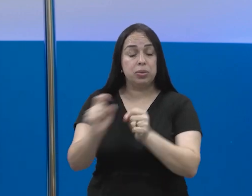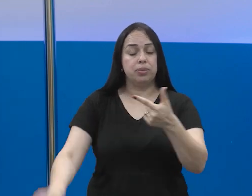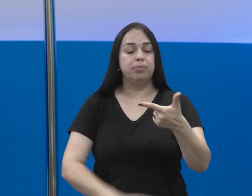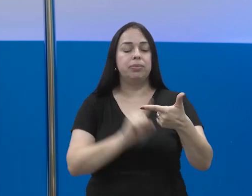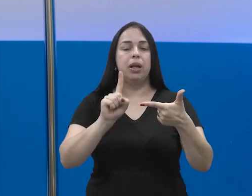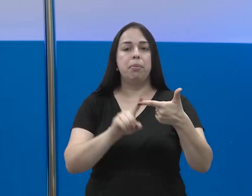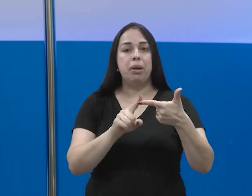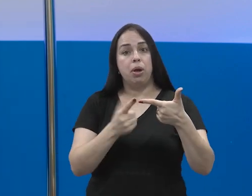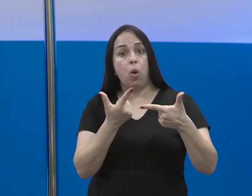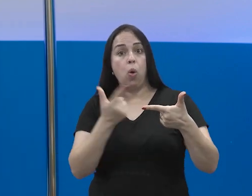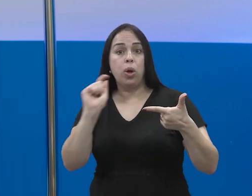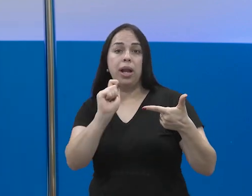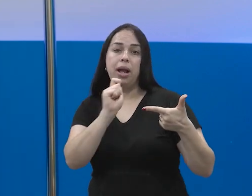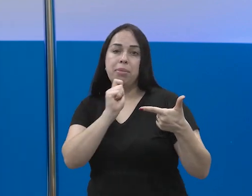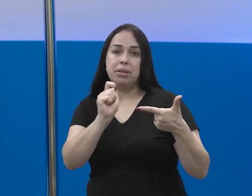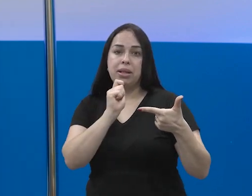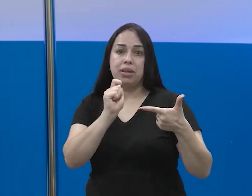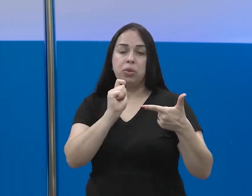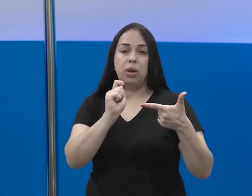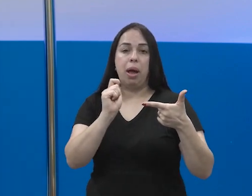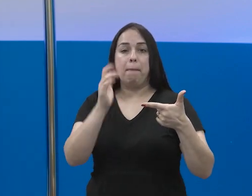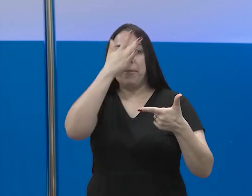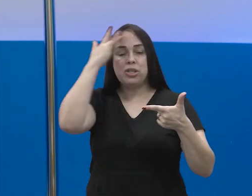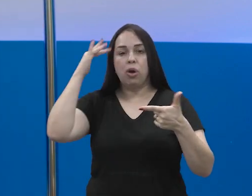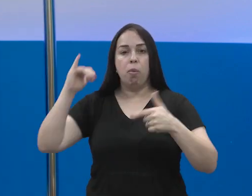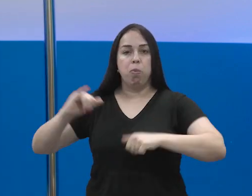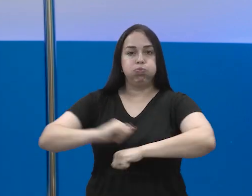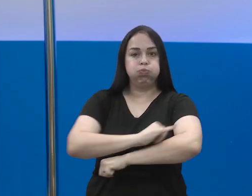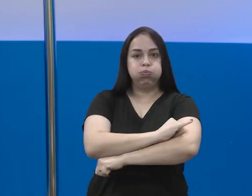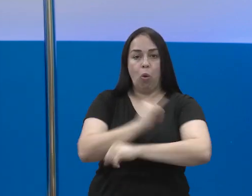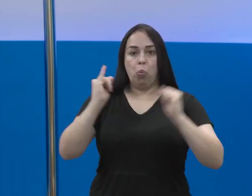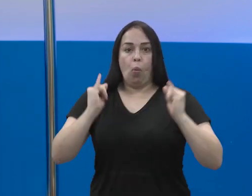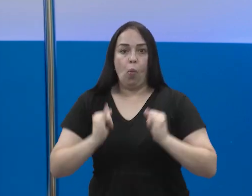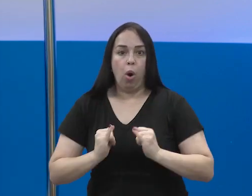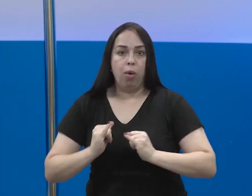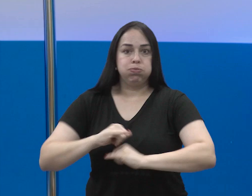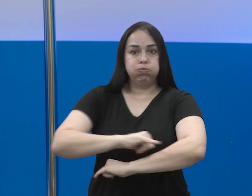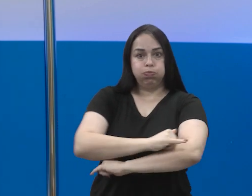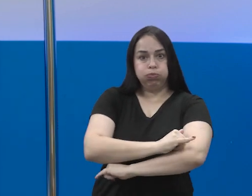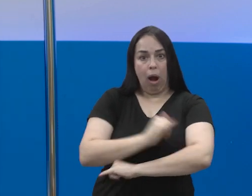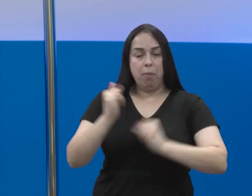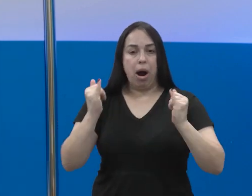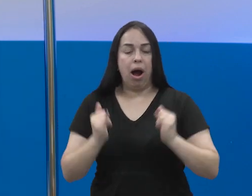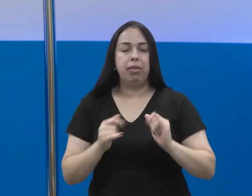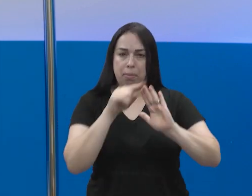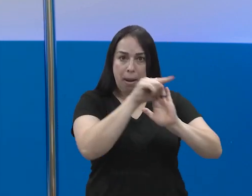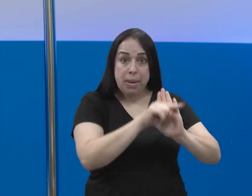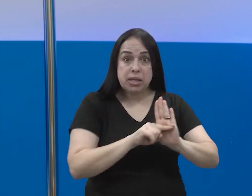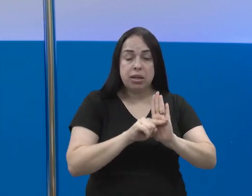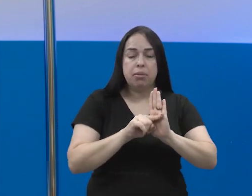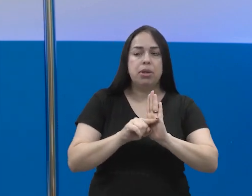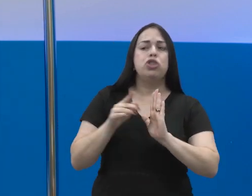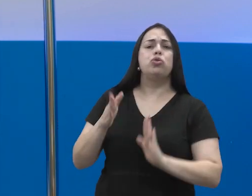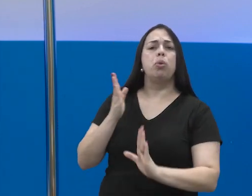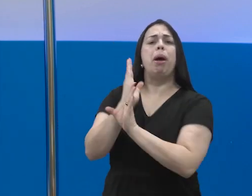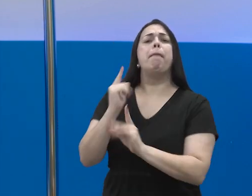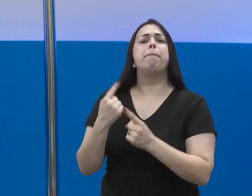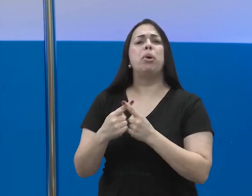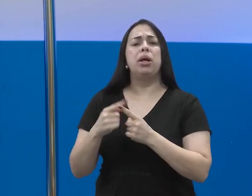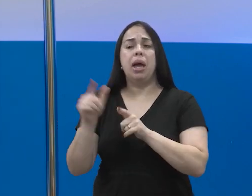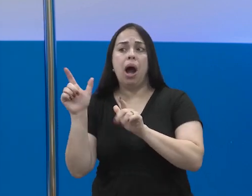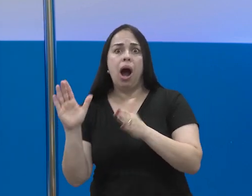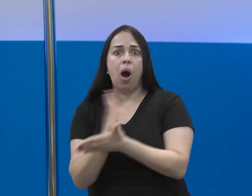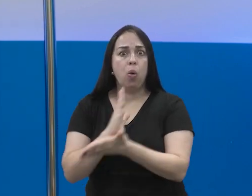reportagem sobre o efeito sanfona. Pesquisadores fizeram descobertas que podem explicar por que algumas pessoas engordam